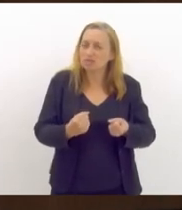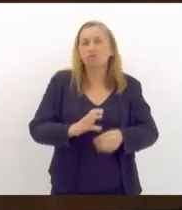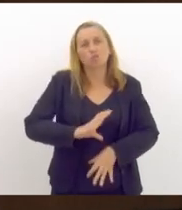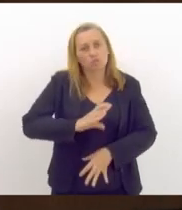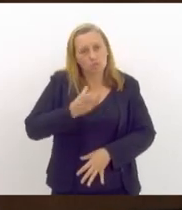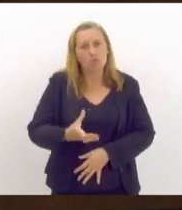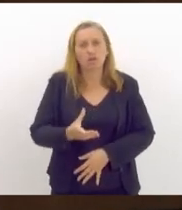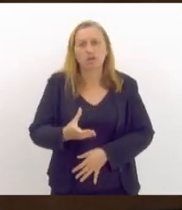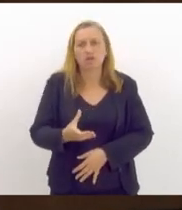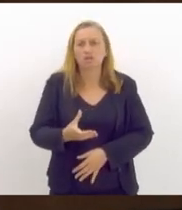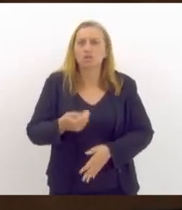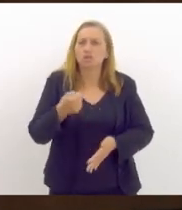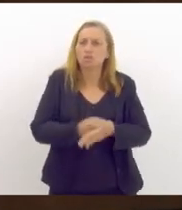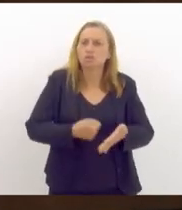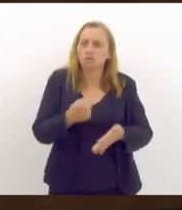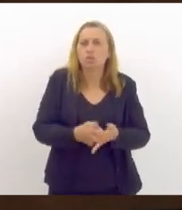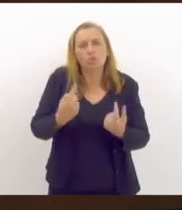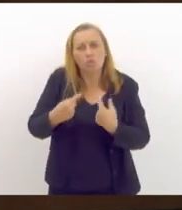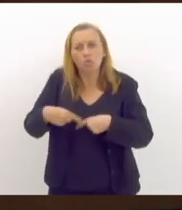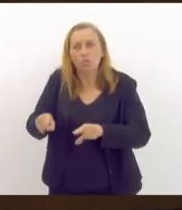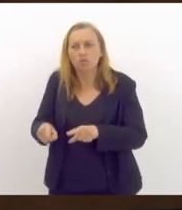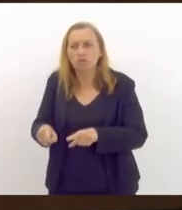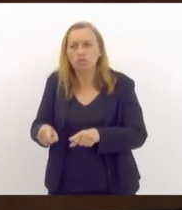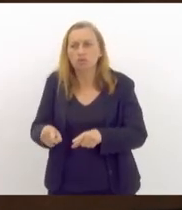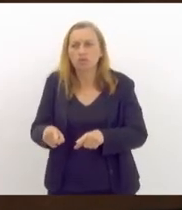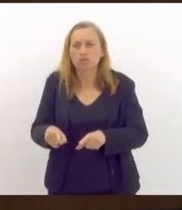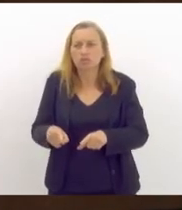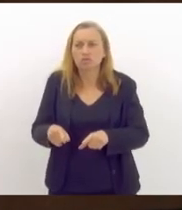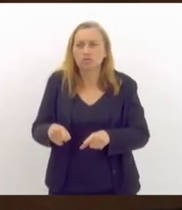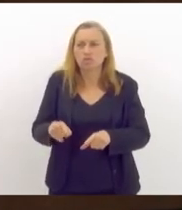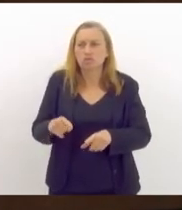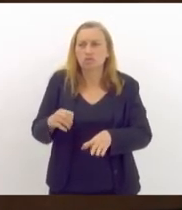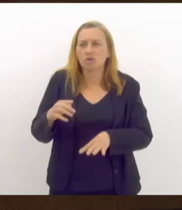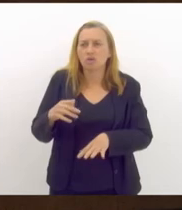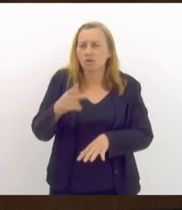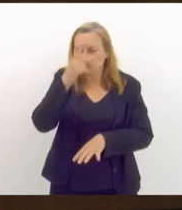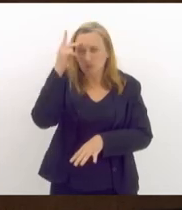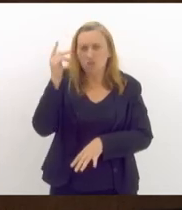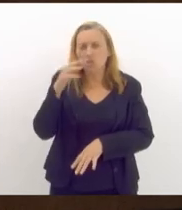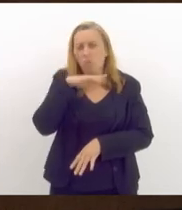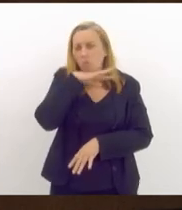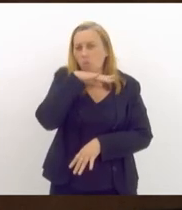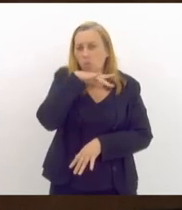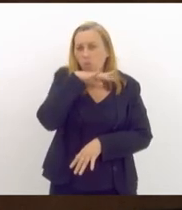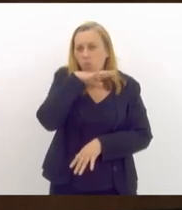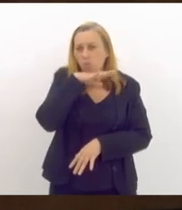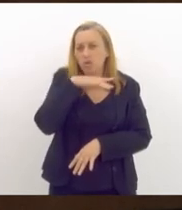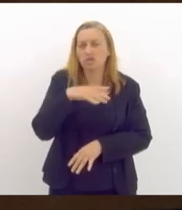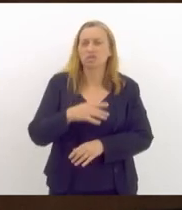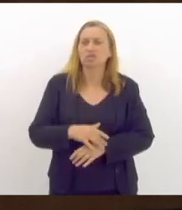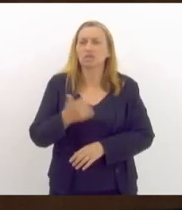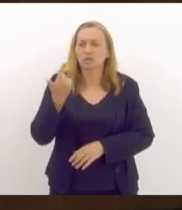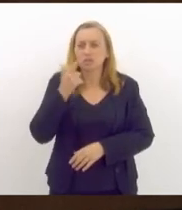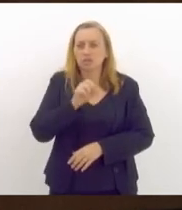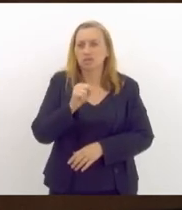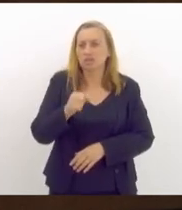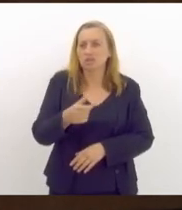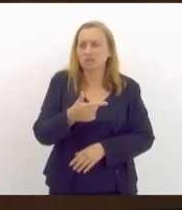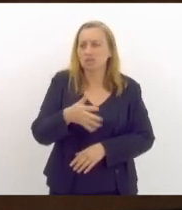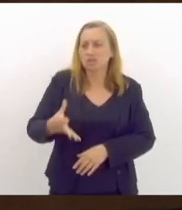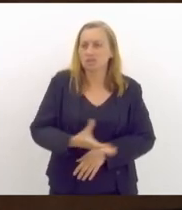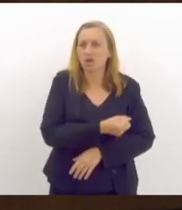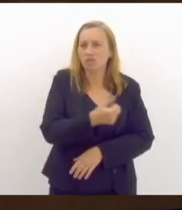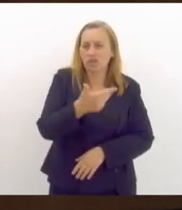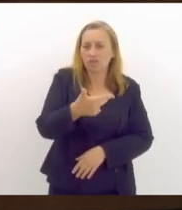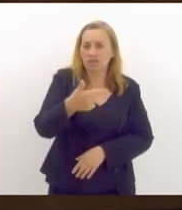coragem lutou contra um mau elemento uma pessoa ruim e sendo assim ela conseguiu salvar a vida de